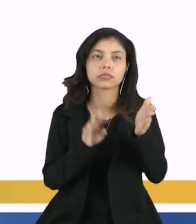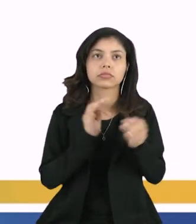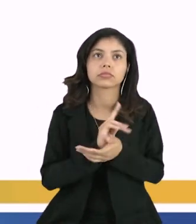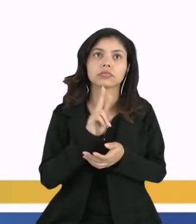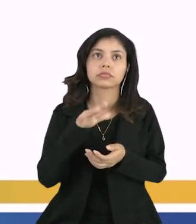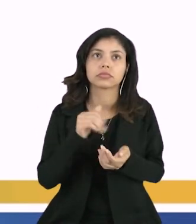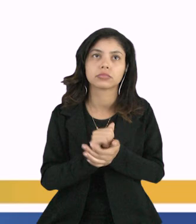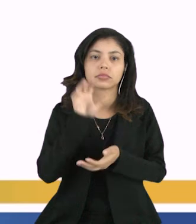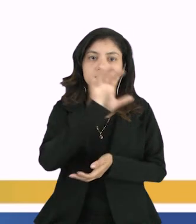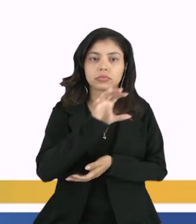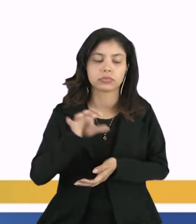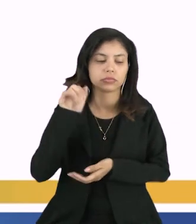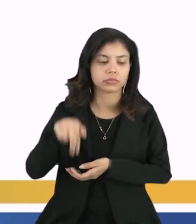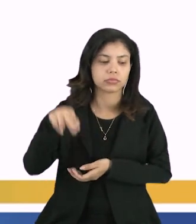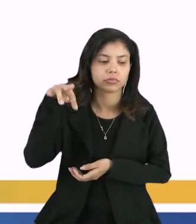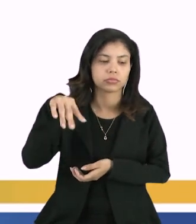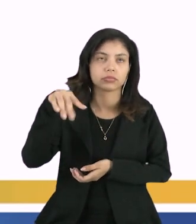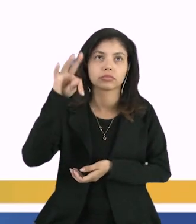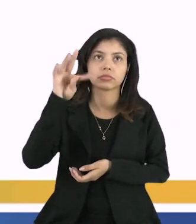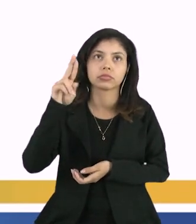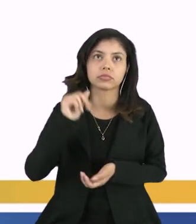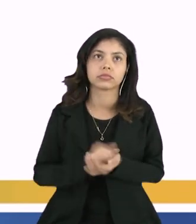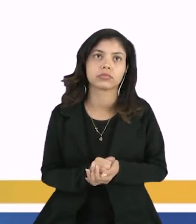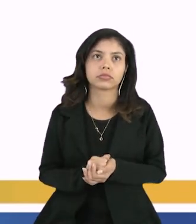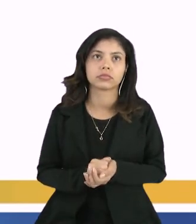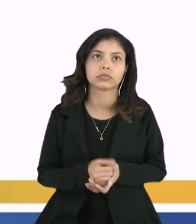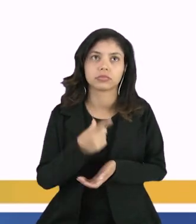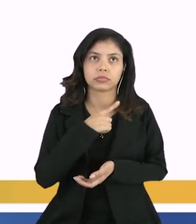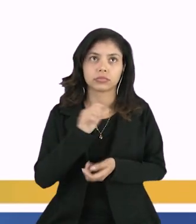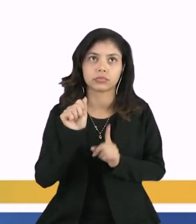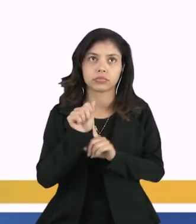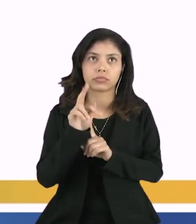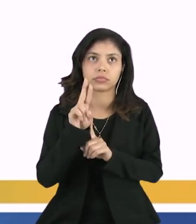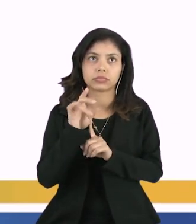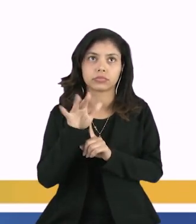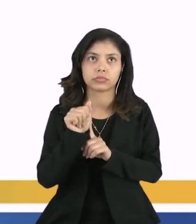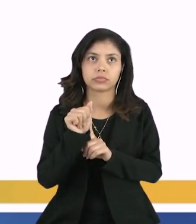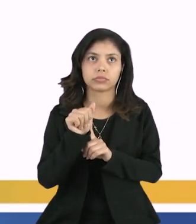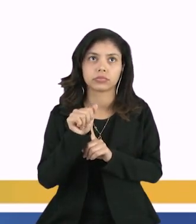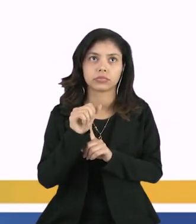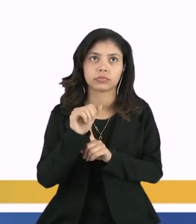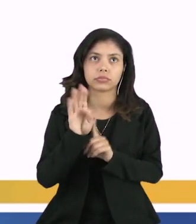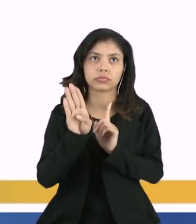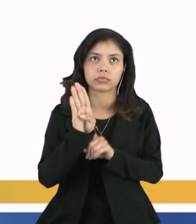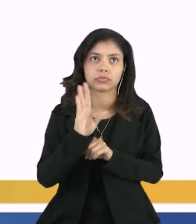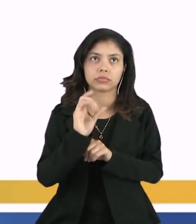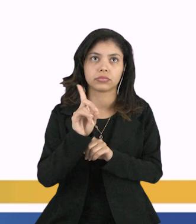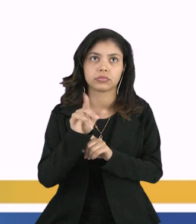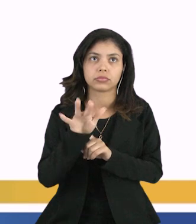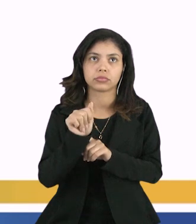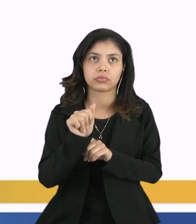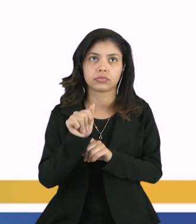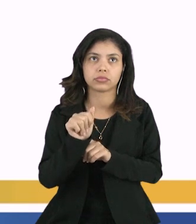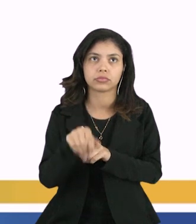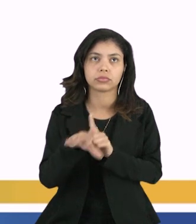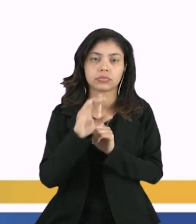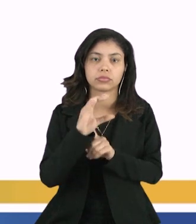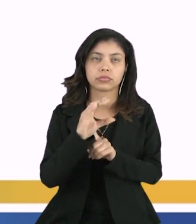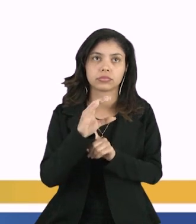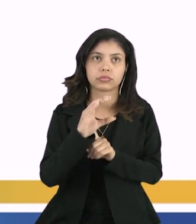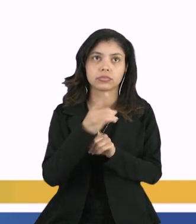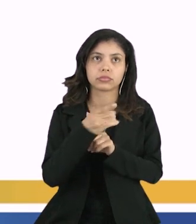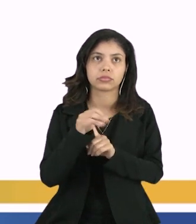dança baixo é típica da região norte? Aí nós temos aí a alternativa A, frevo, B,